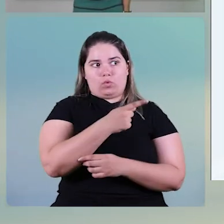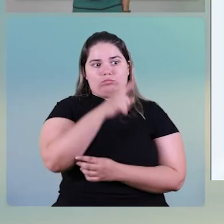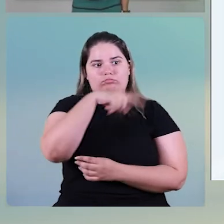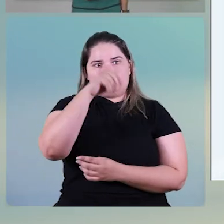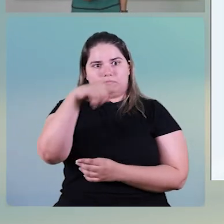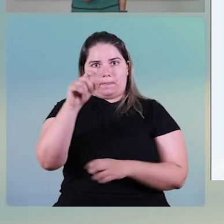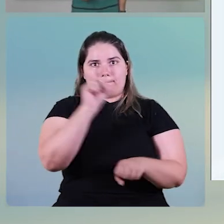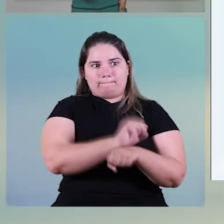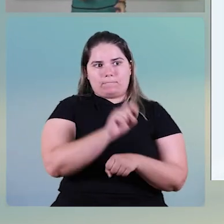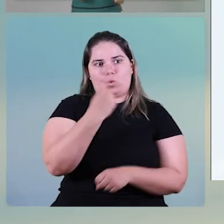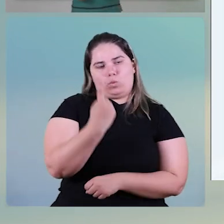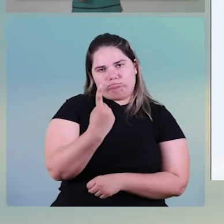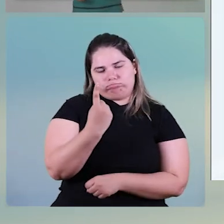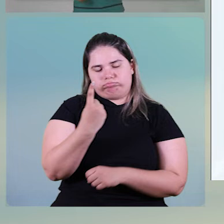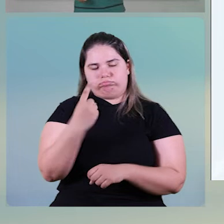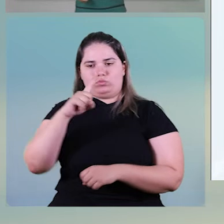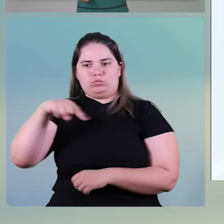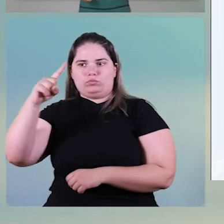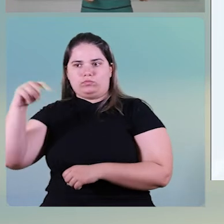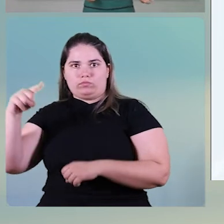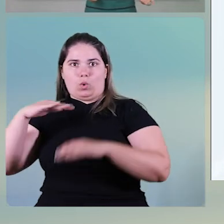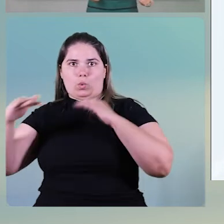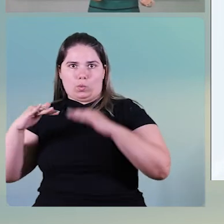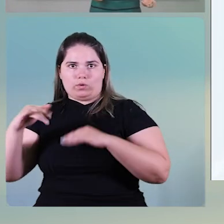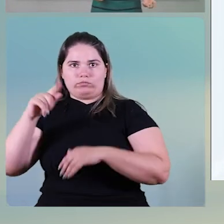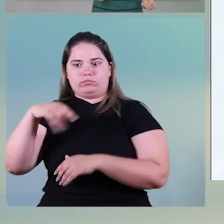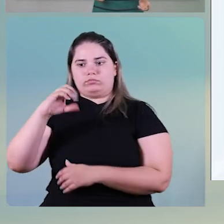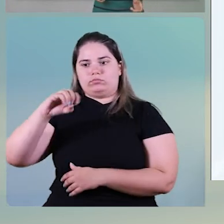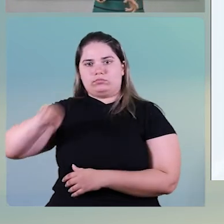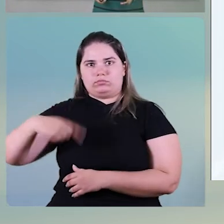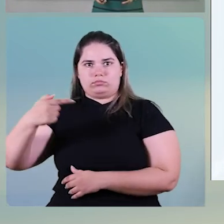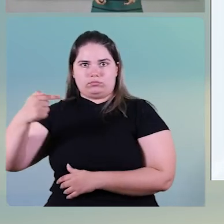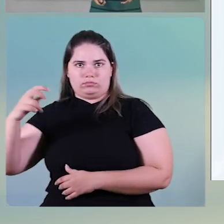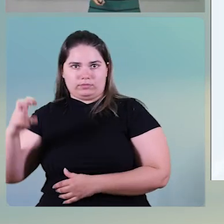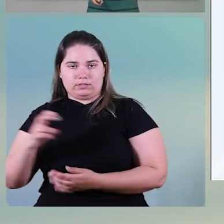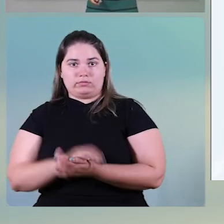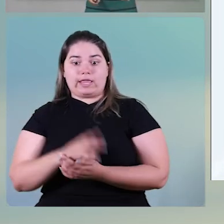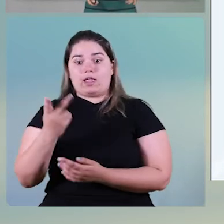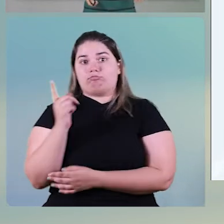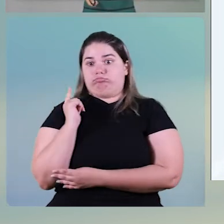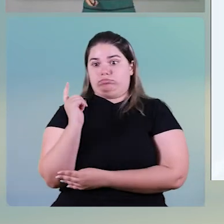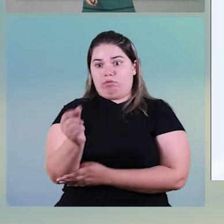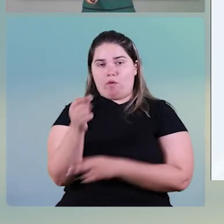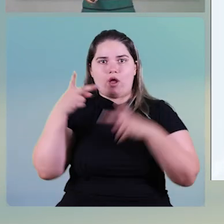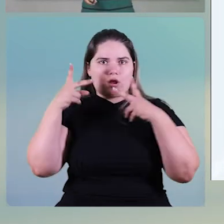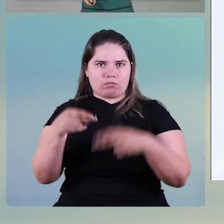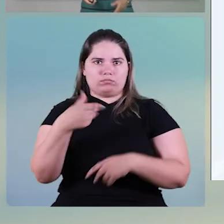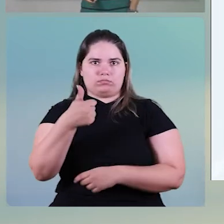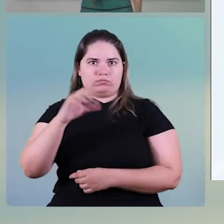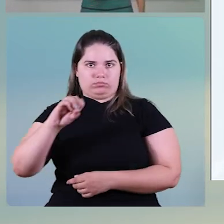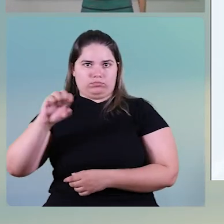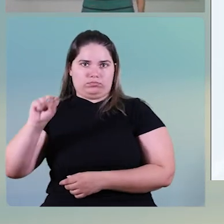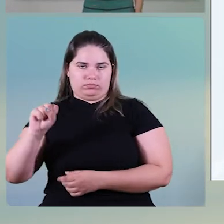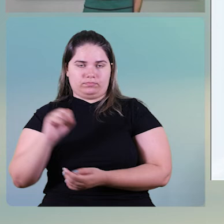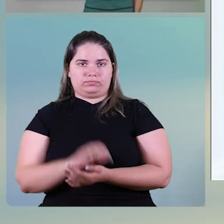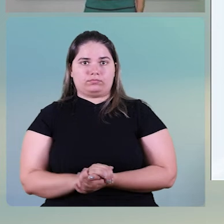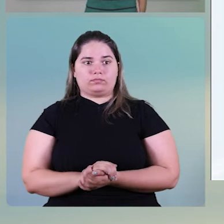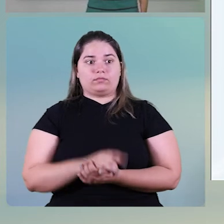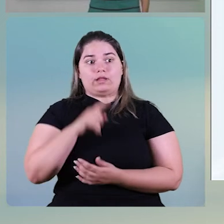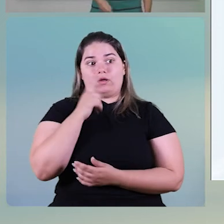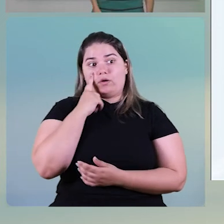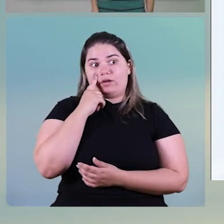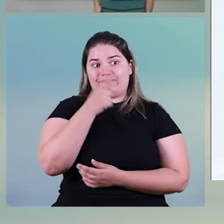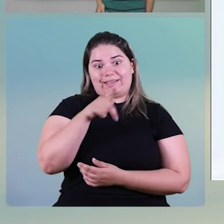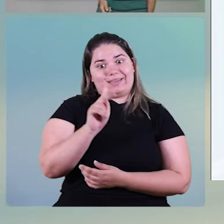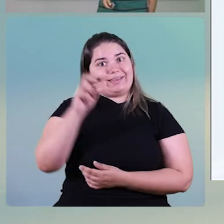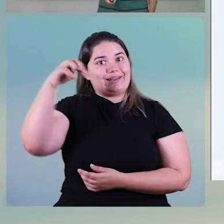cinético 0,75 e a velocidade inicial dos dois carros 108 km por hora. Vamos ter que passar a metro por segundo,